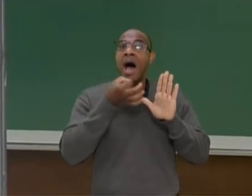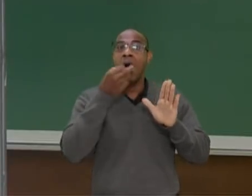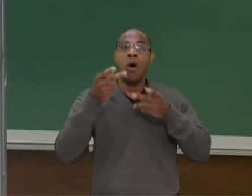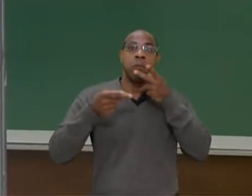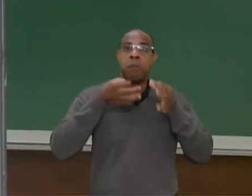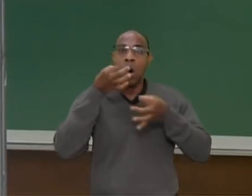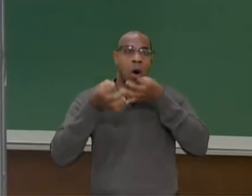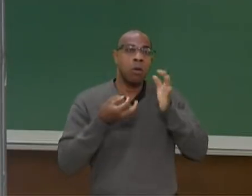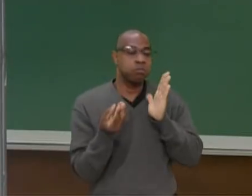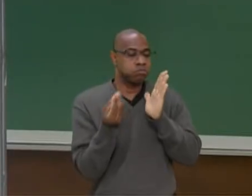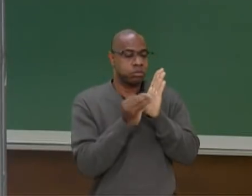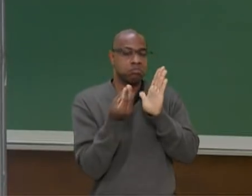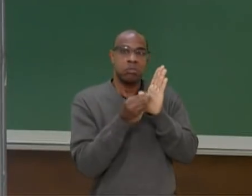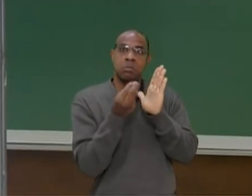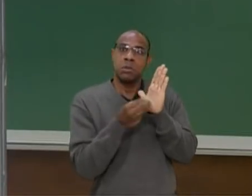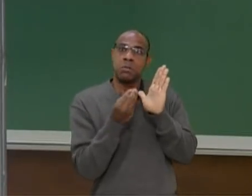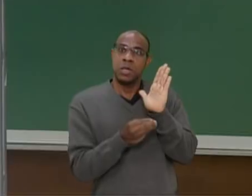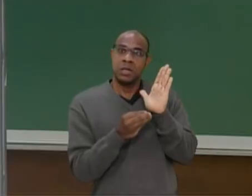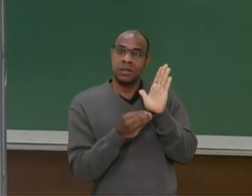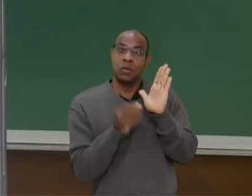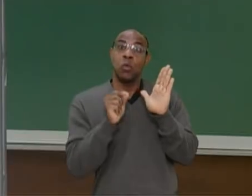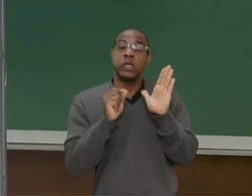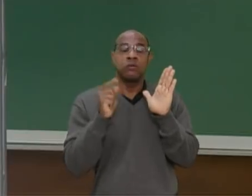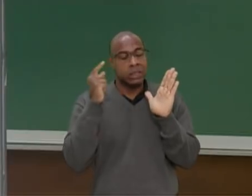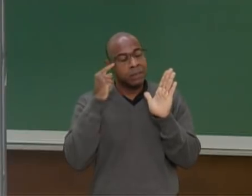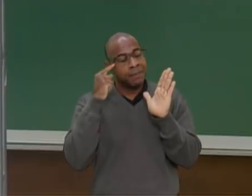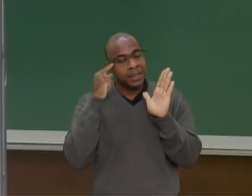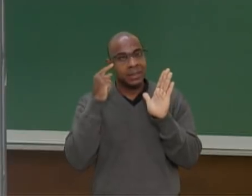seus argumentos e a defesa. Daí, a